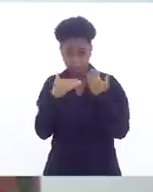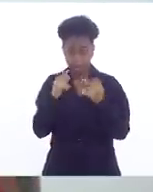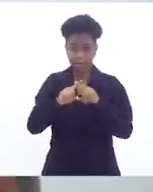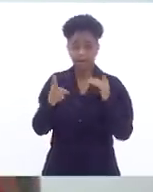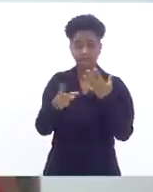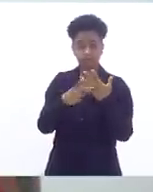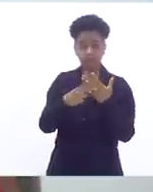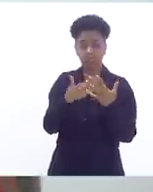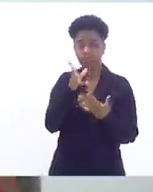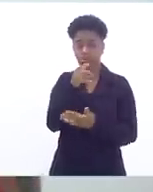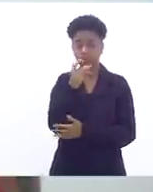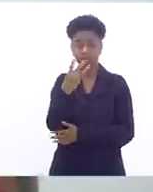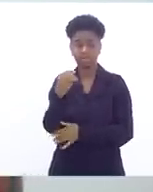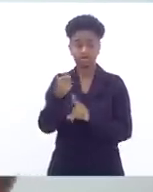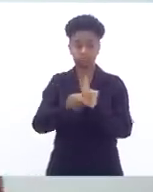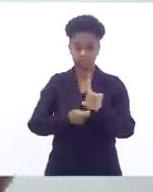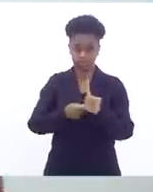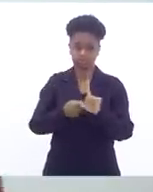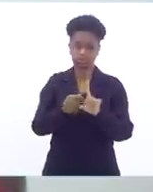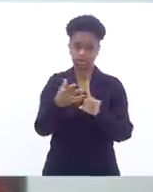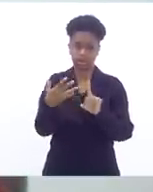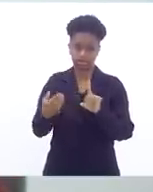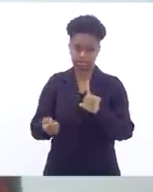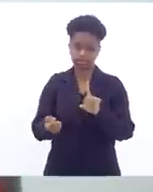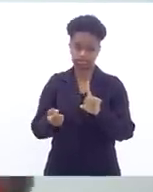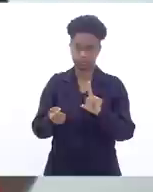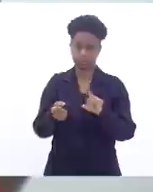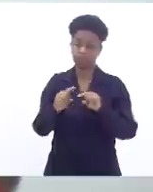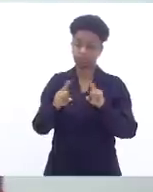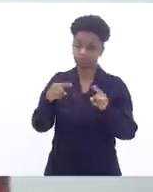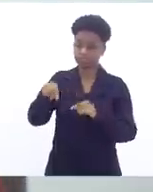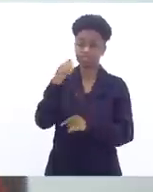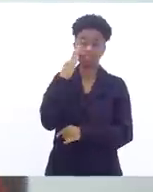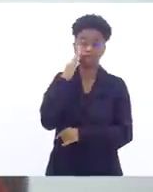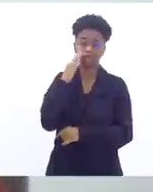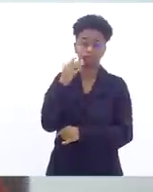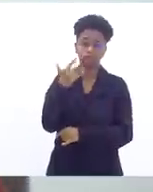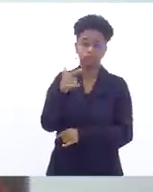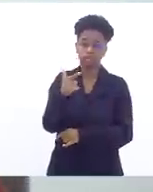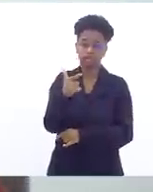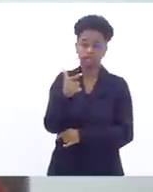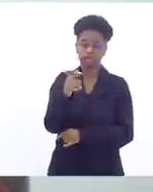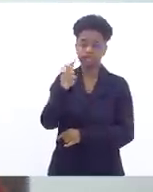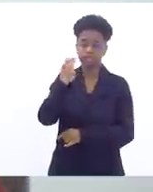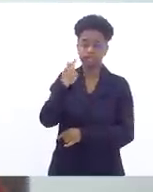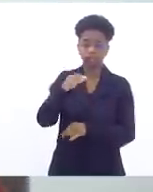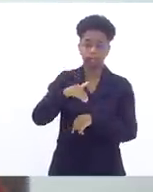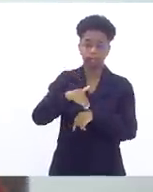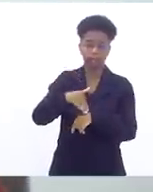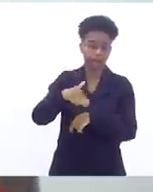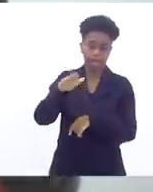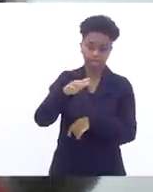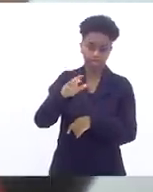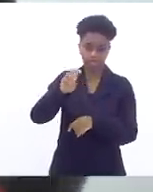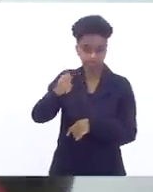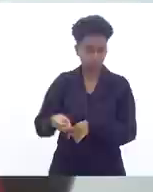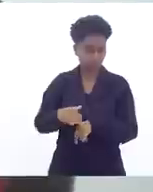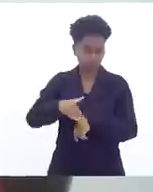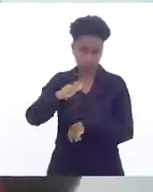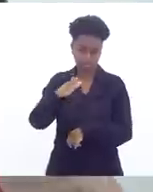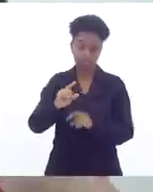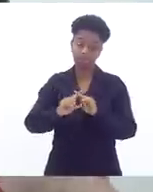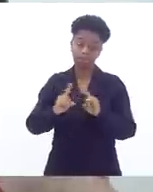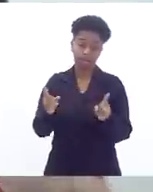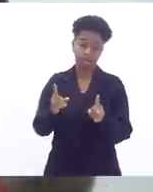sem receber uns três meses e saibam vocês que eles não vão receber mais do que cinco seis sete mil por mês para garantir uma família